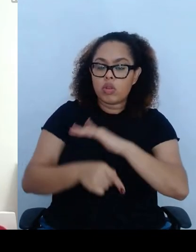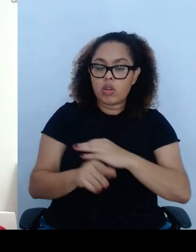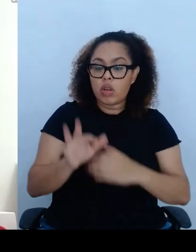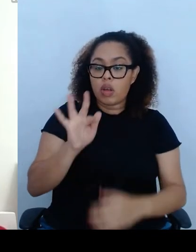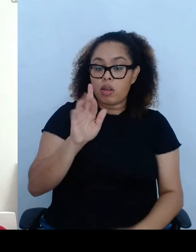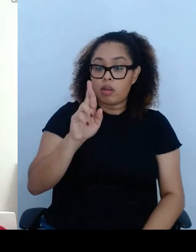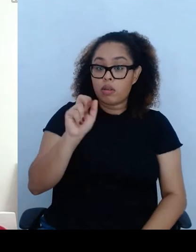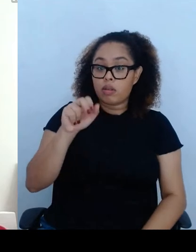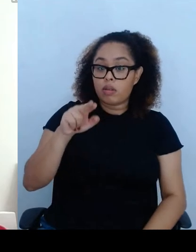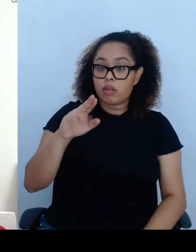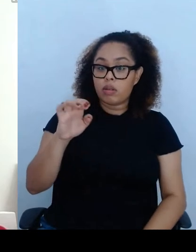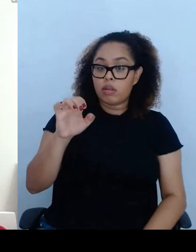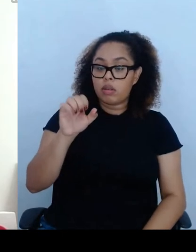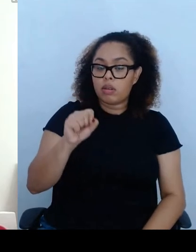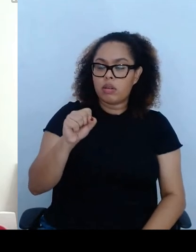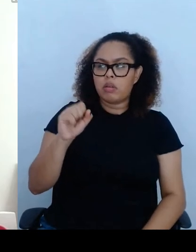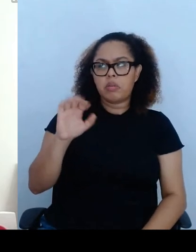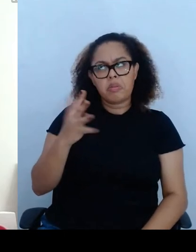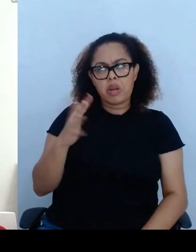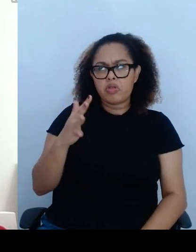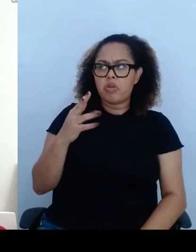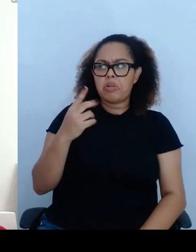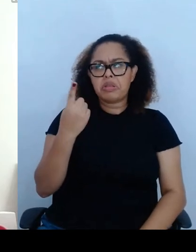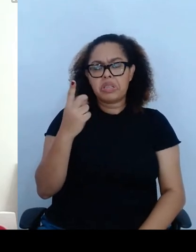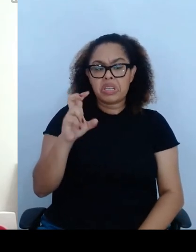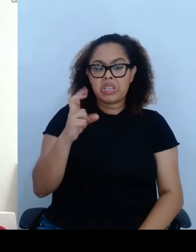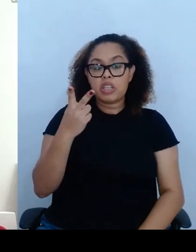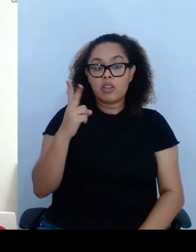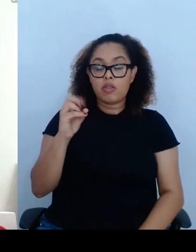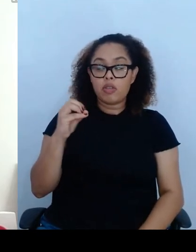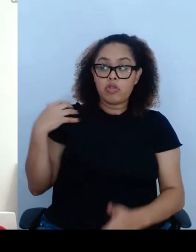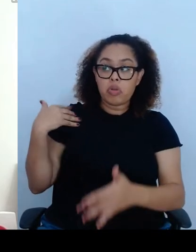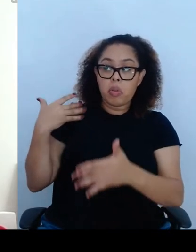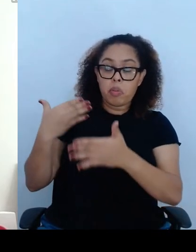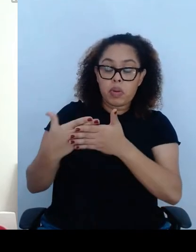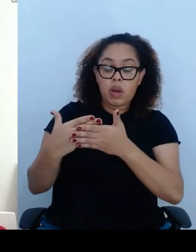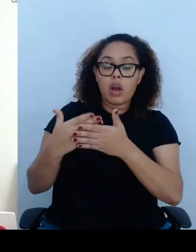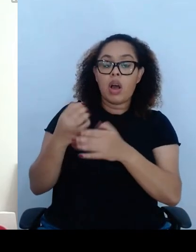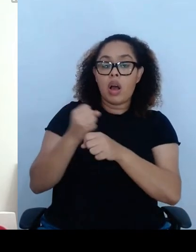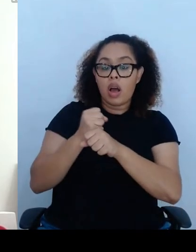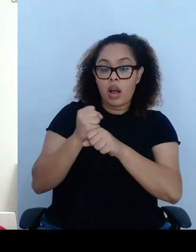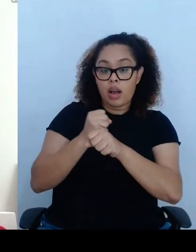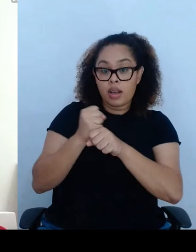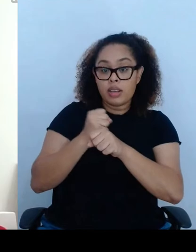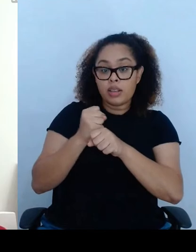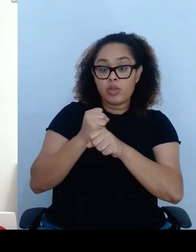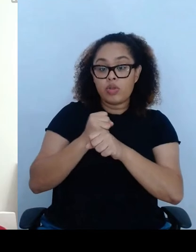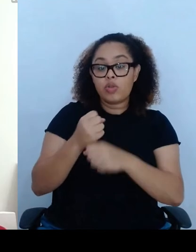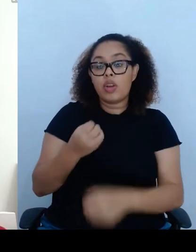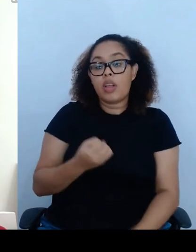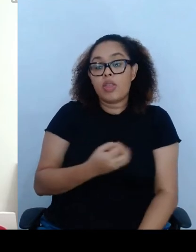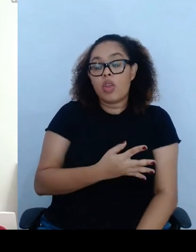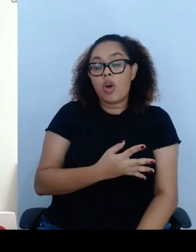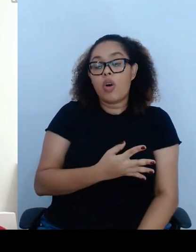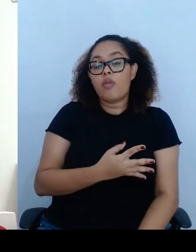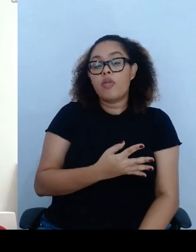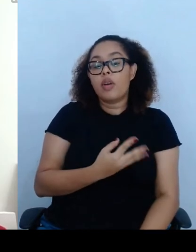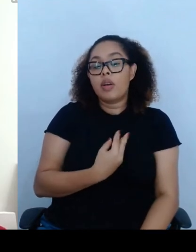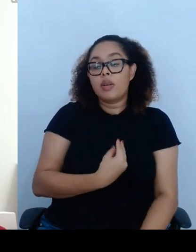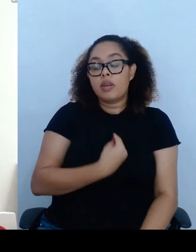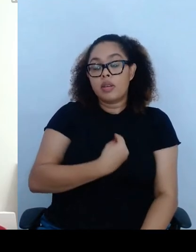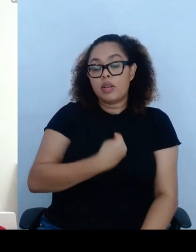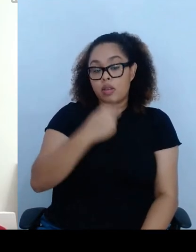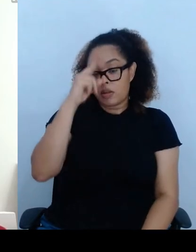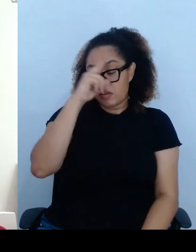20 anos 15 ou 20 anos eu diria a nova biografia possíveis Stone também